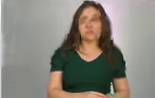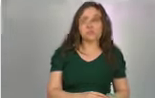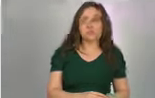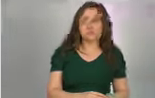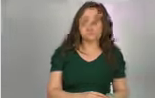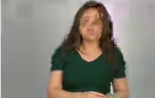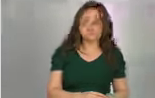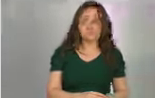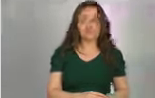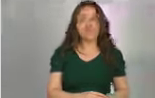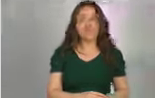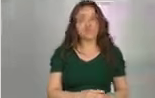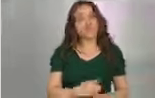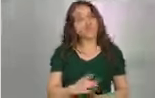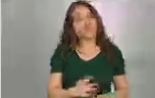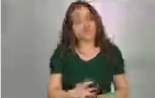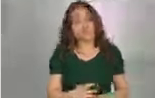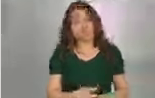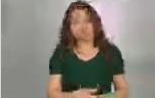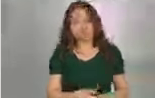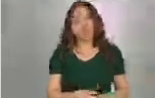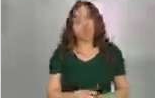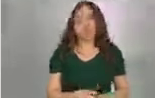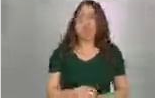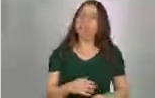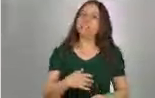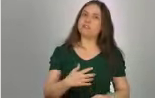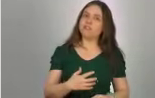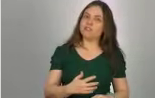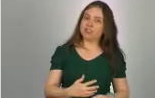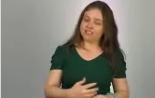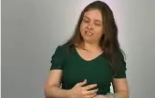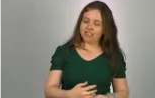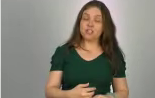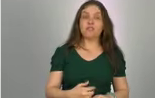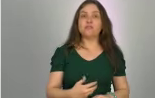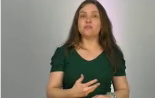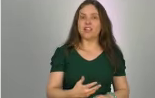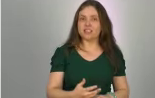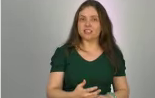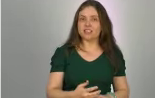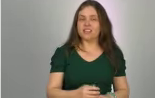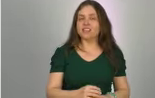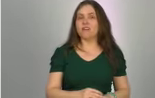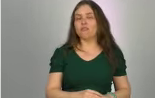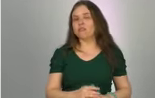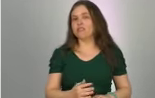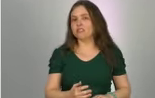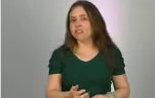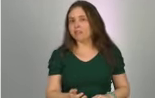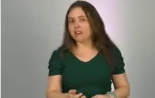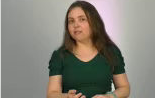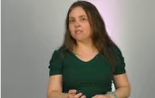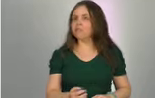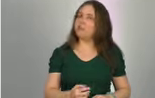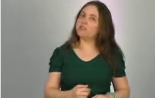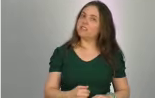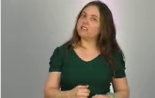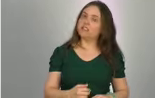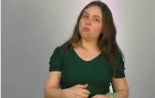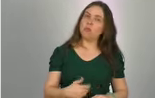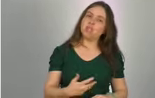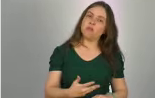no qual nós utilizamos as palavras digitalizar preservar e divulgar que ao longo da nossa